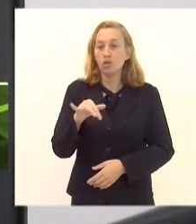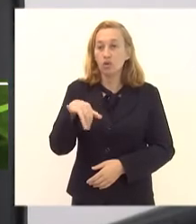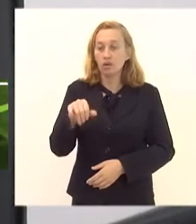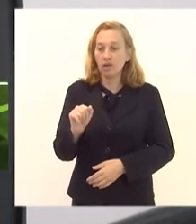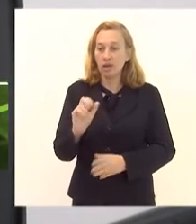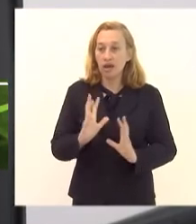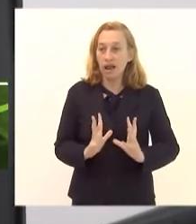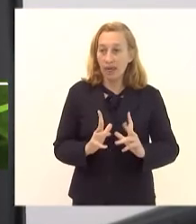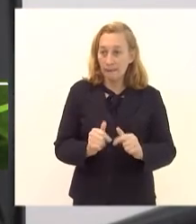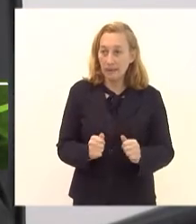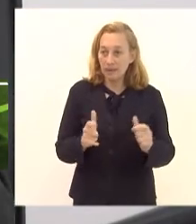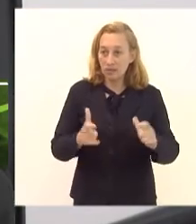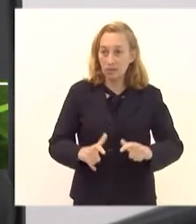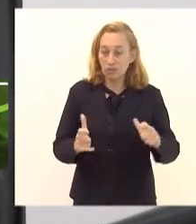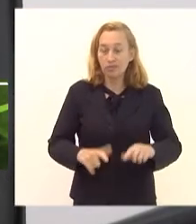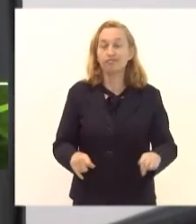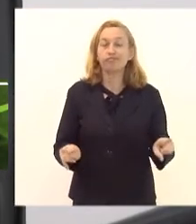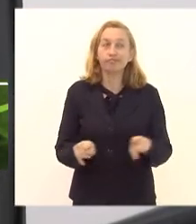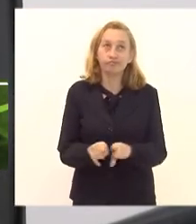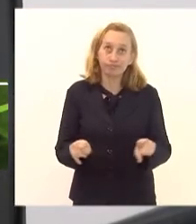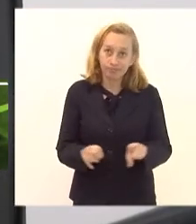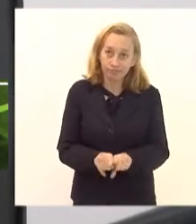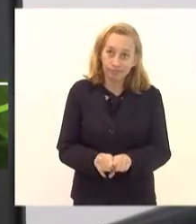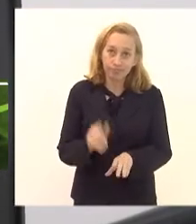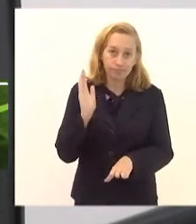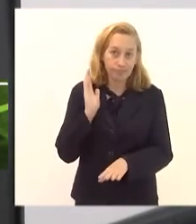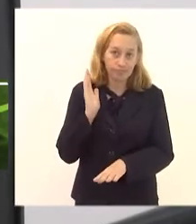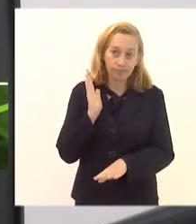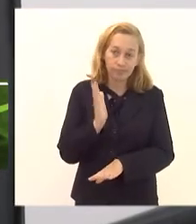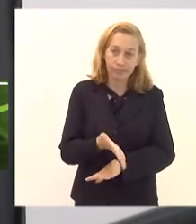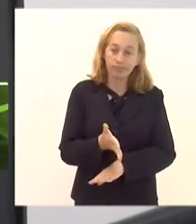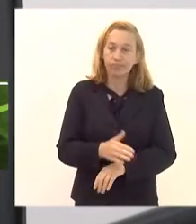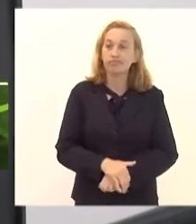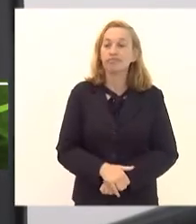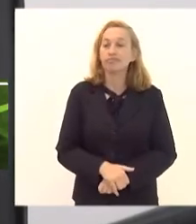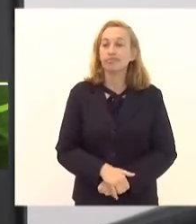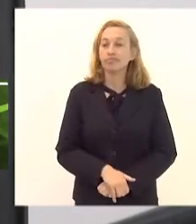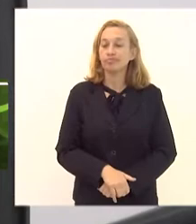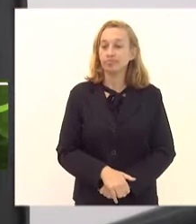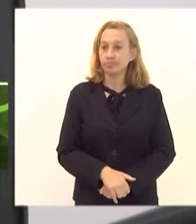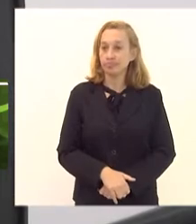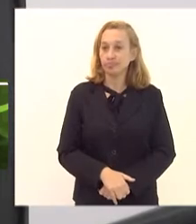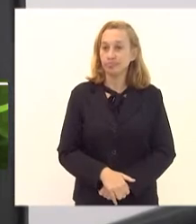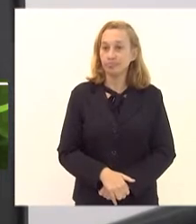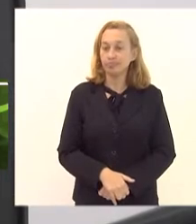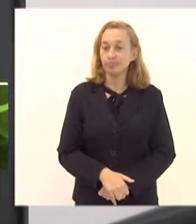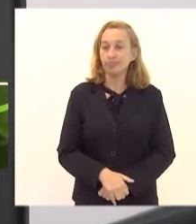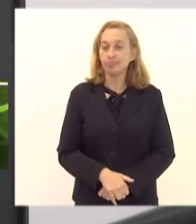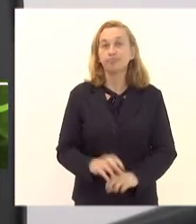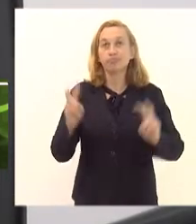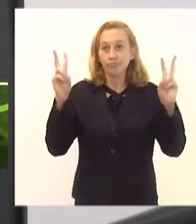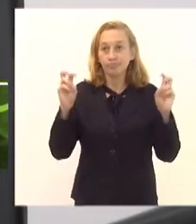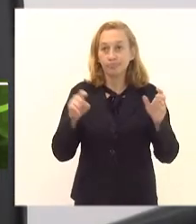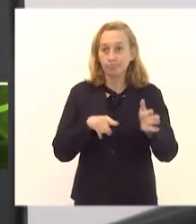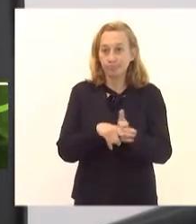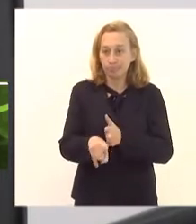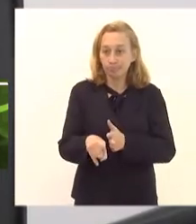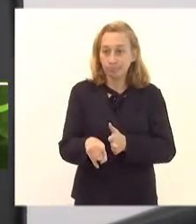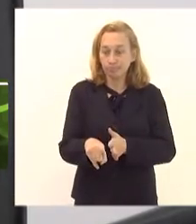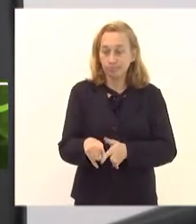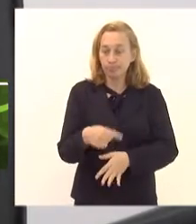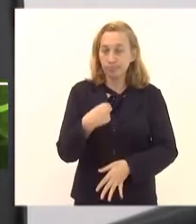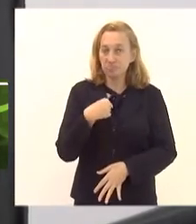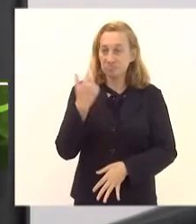limpeza da galeria, que também assoreia direto. Né? Aí vem a questão que eu pergunto. Eu não